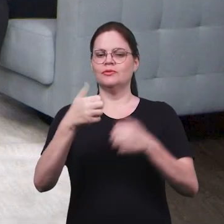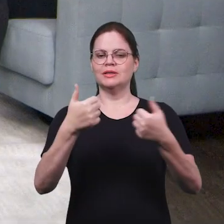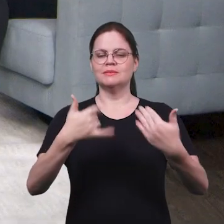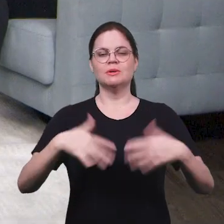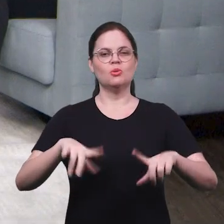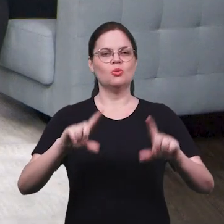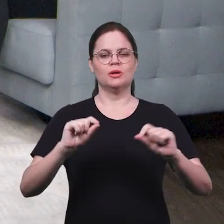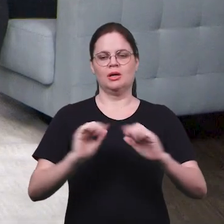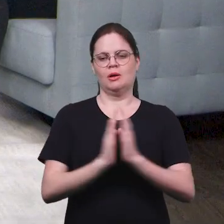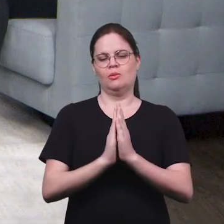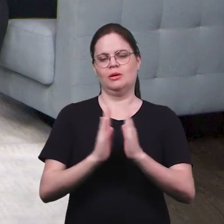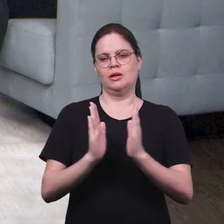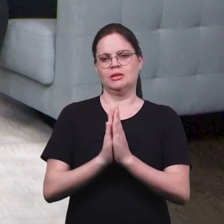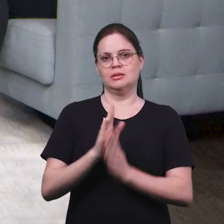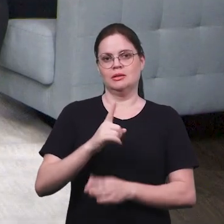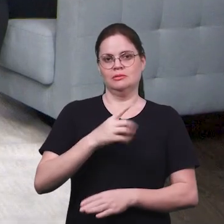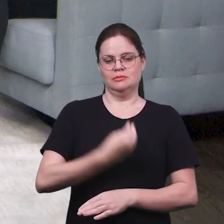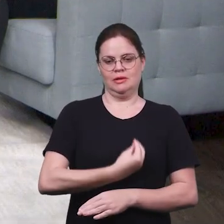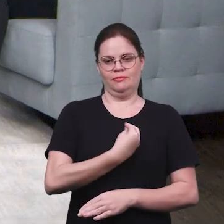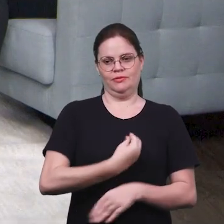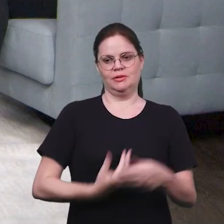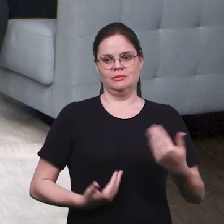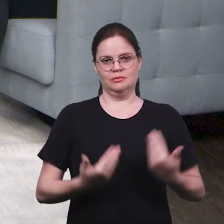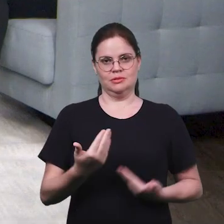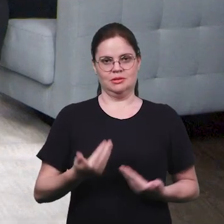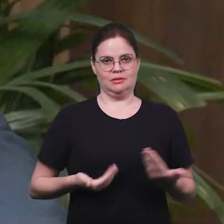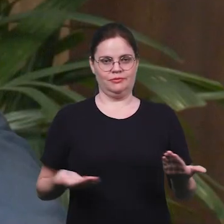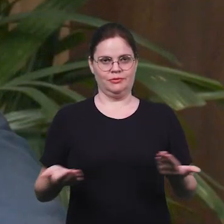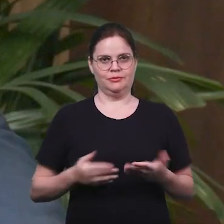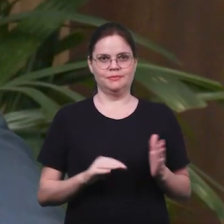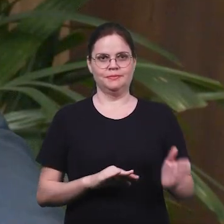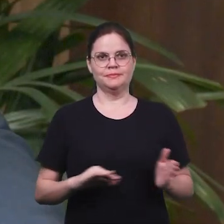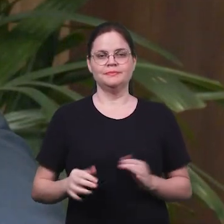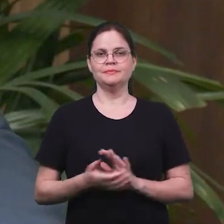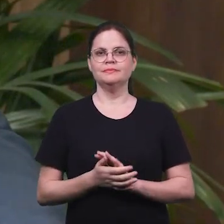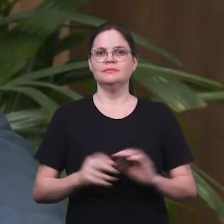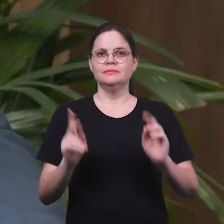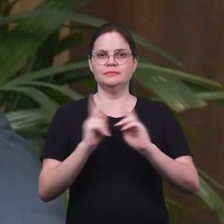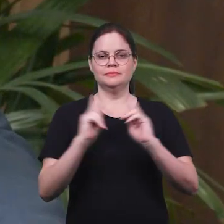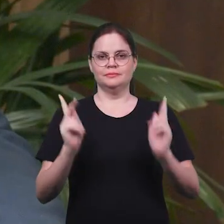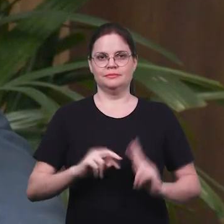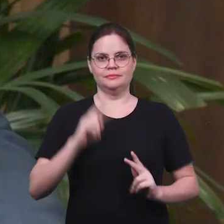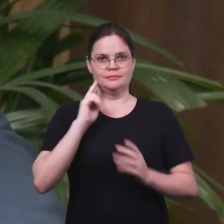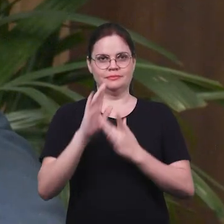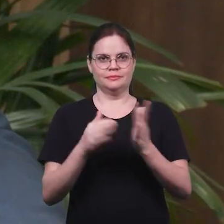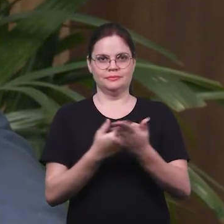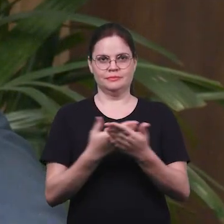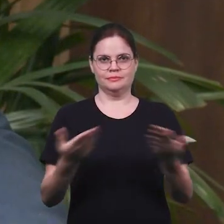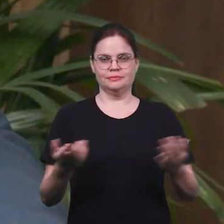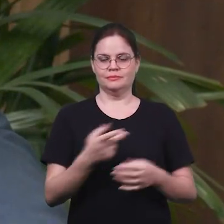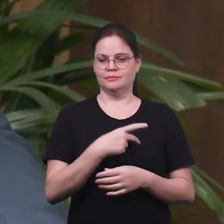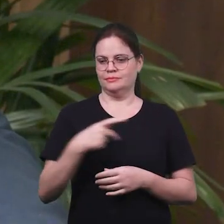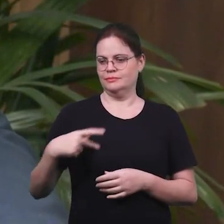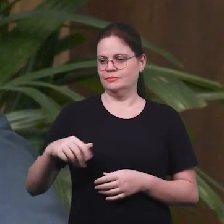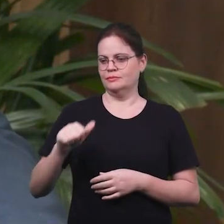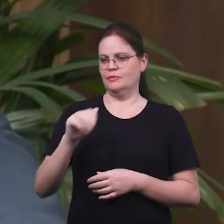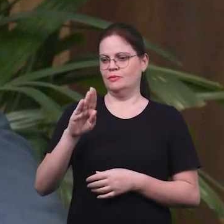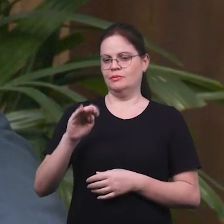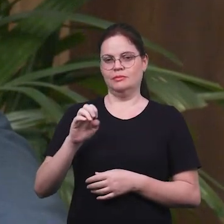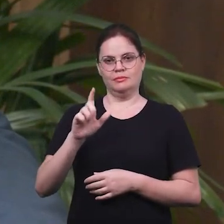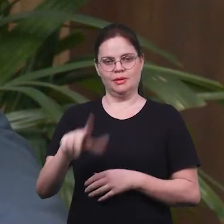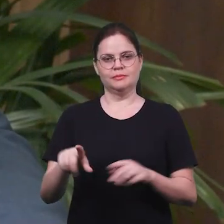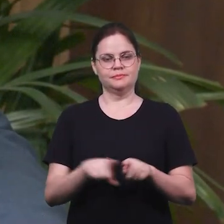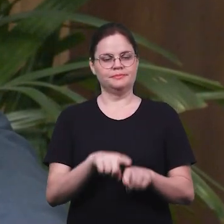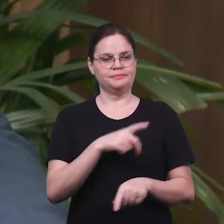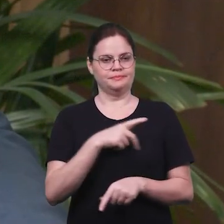oração na vida do servo na igreja hoje. Pai do Senhor Abel, pastor Ricardo Diniz,